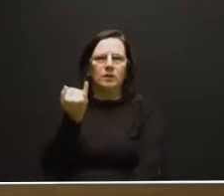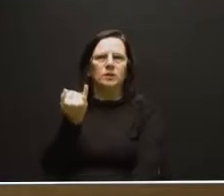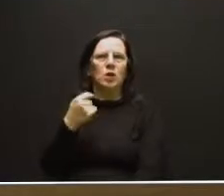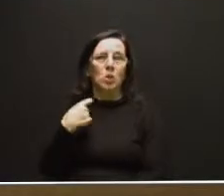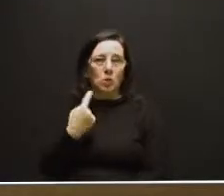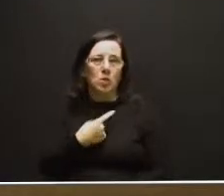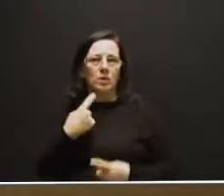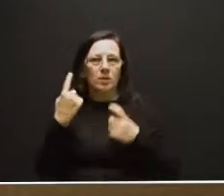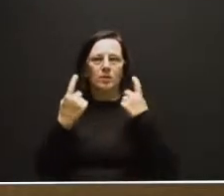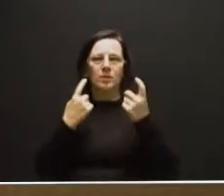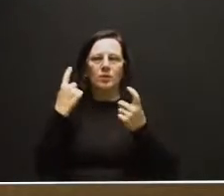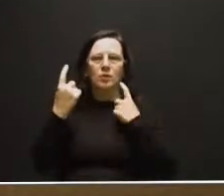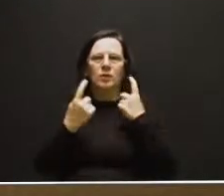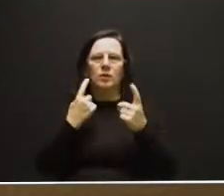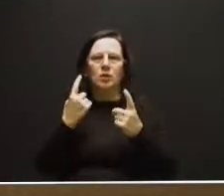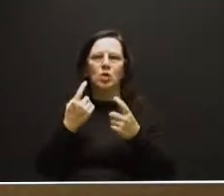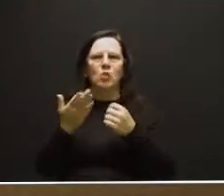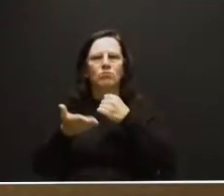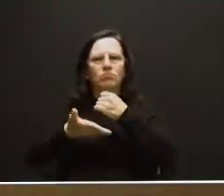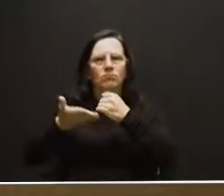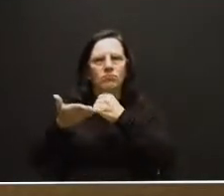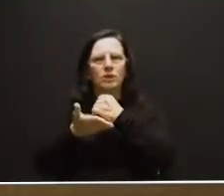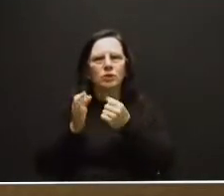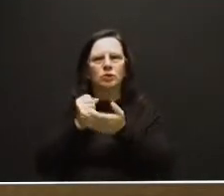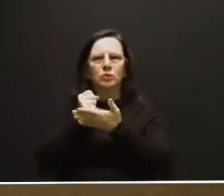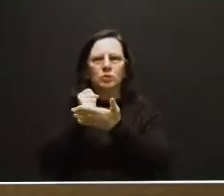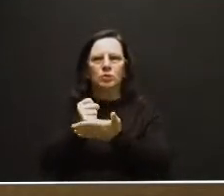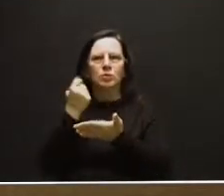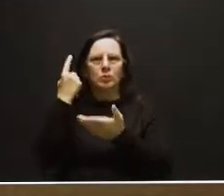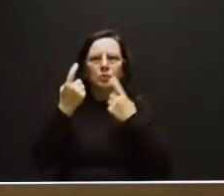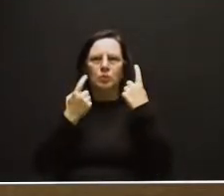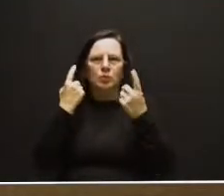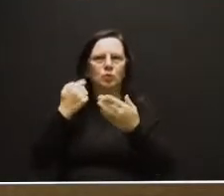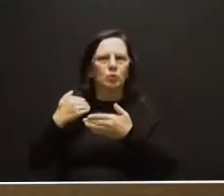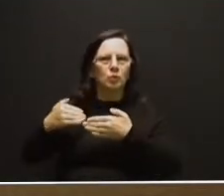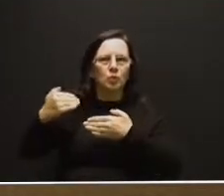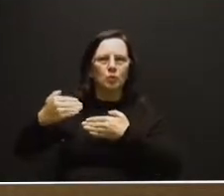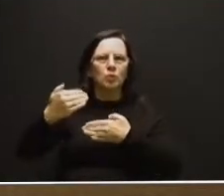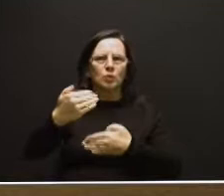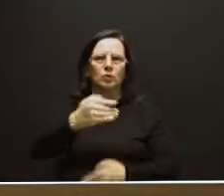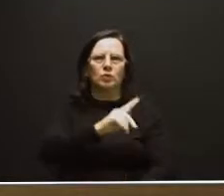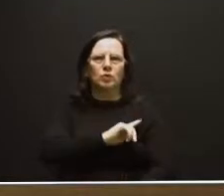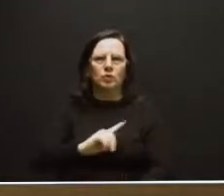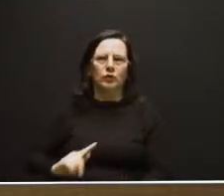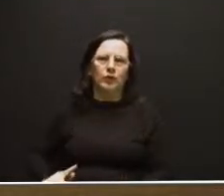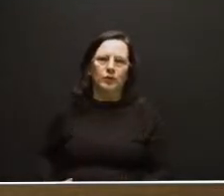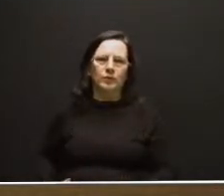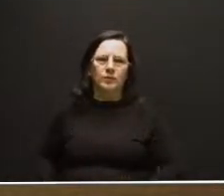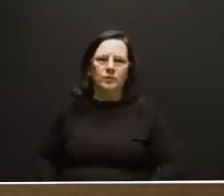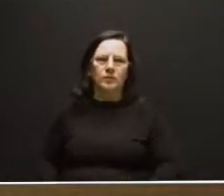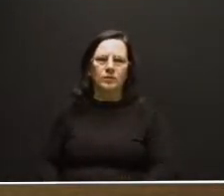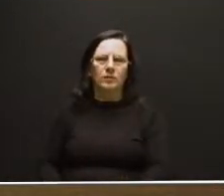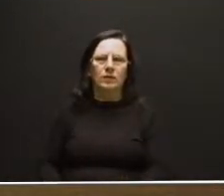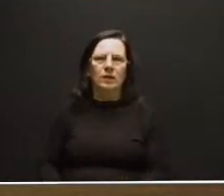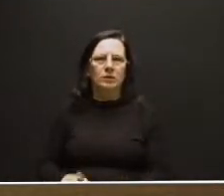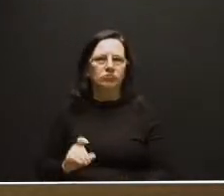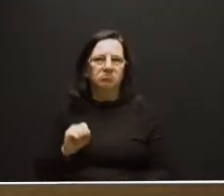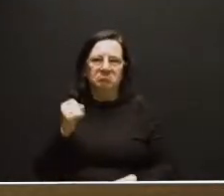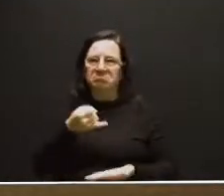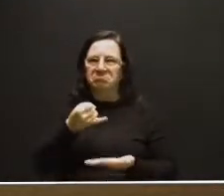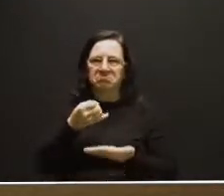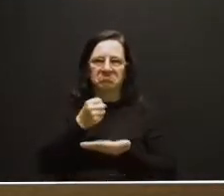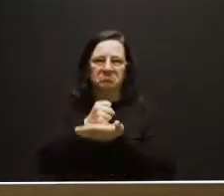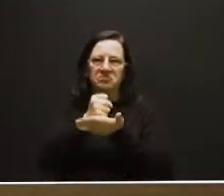nossa preocupação somos base de apoio estamos preocupado com um bom andamento do governo porque se não for essa o apoio